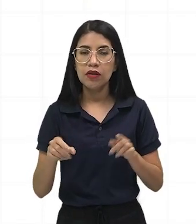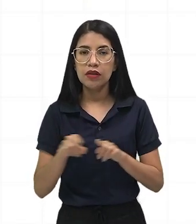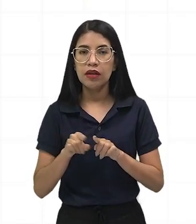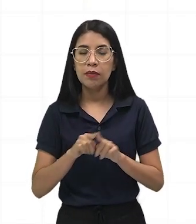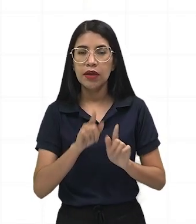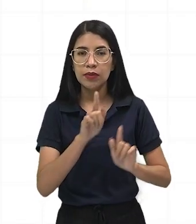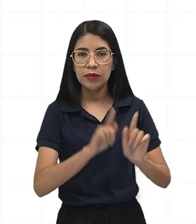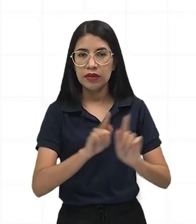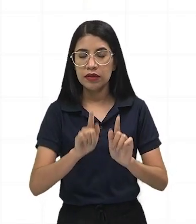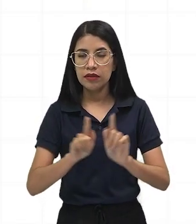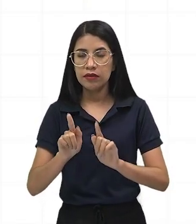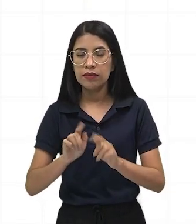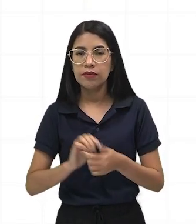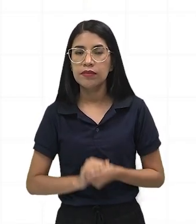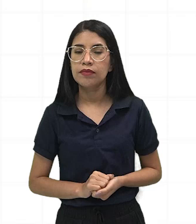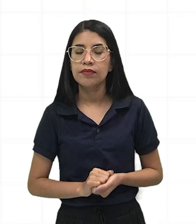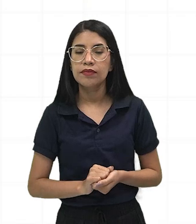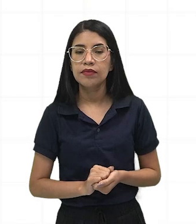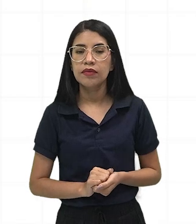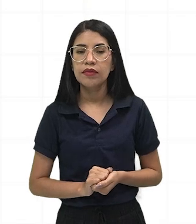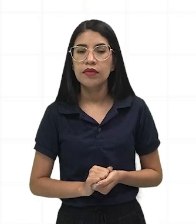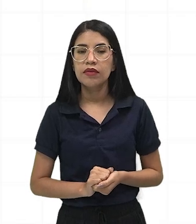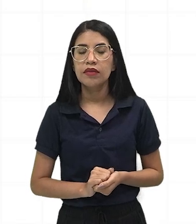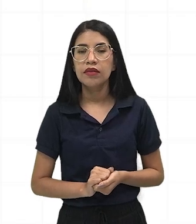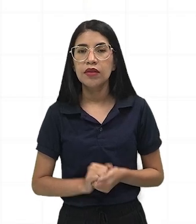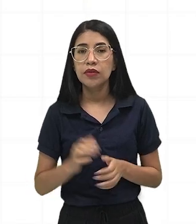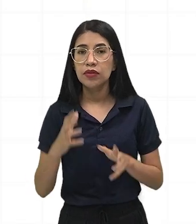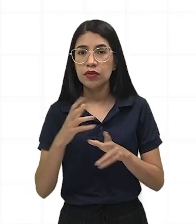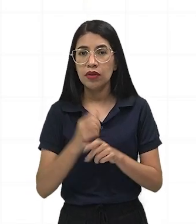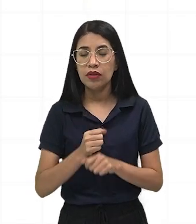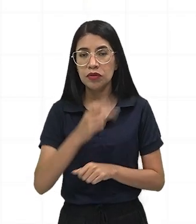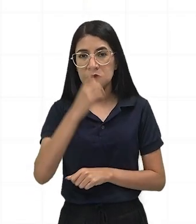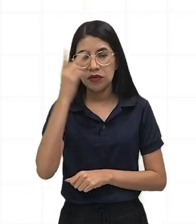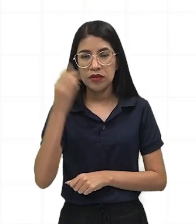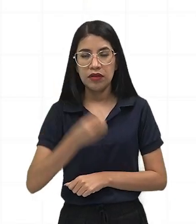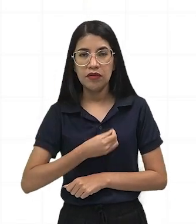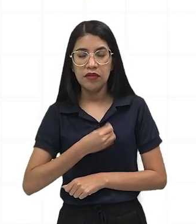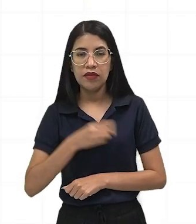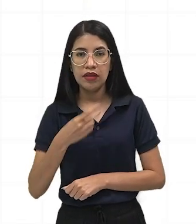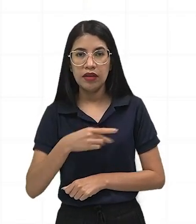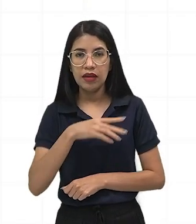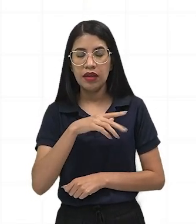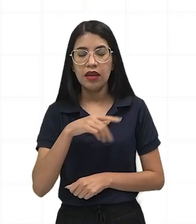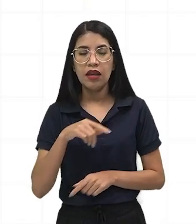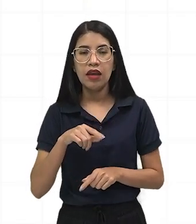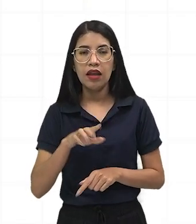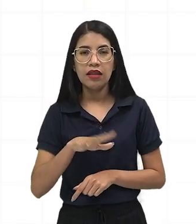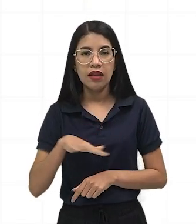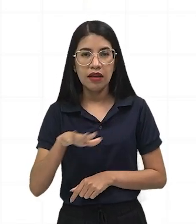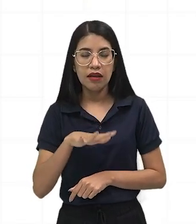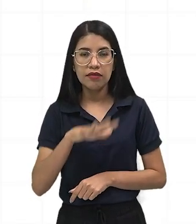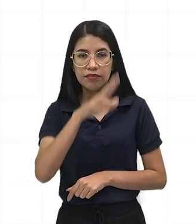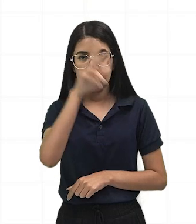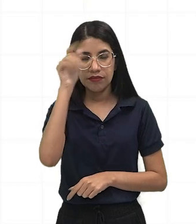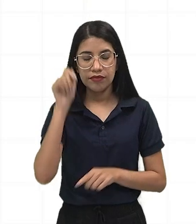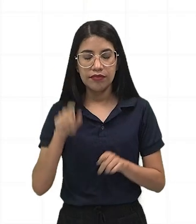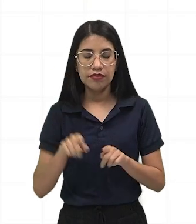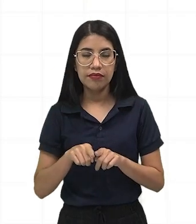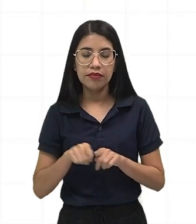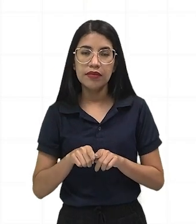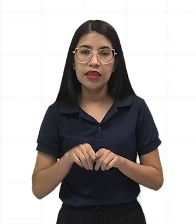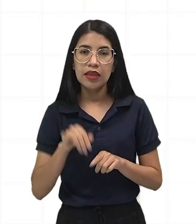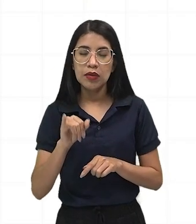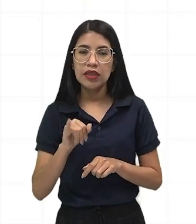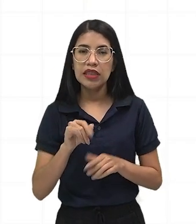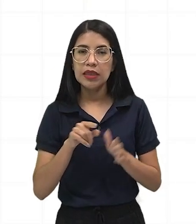censo. Então, nós temos aqui 2.300.000 pessoas aproximadamente morando em Manaus. E se